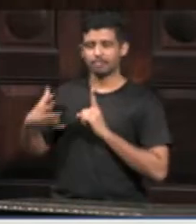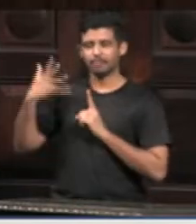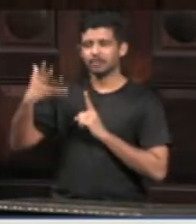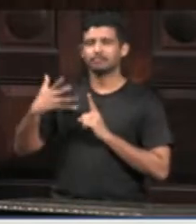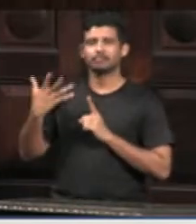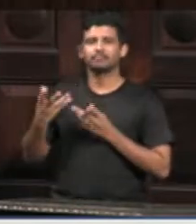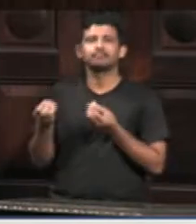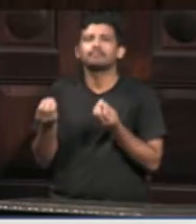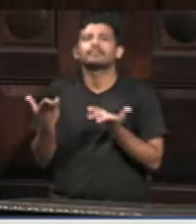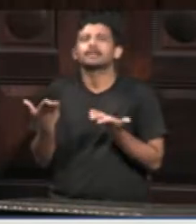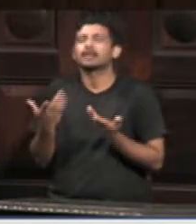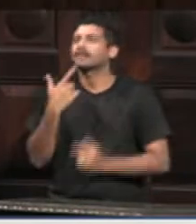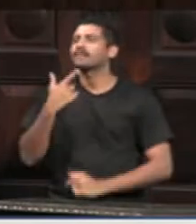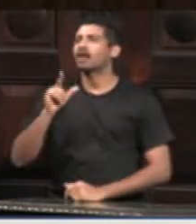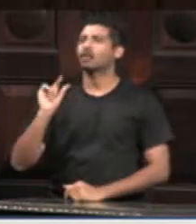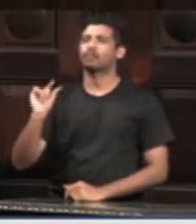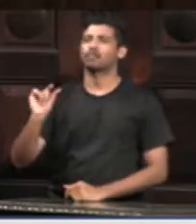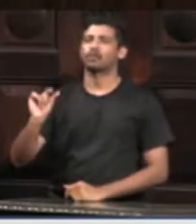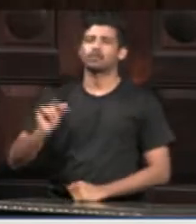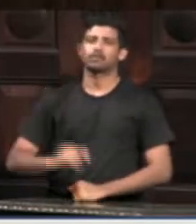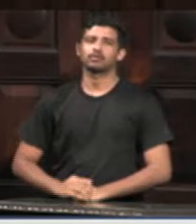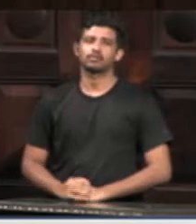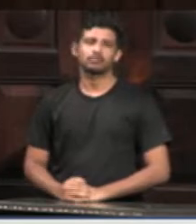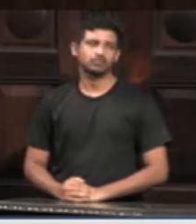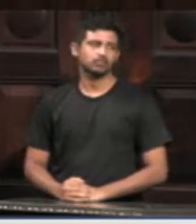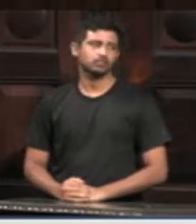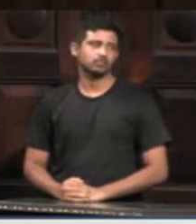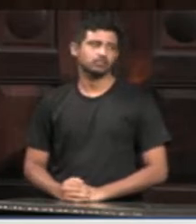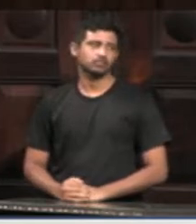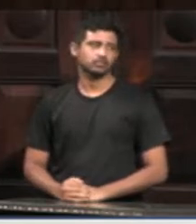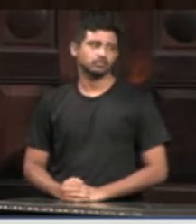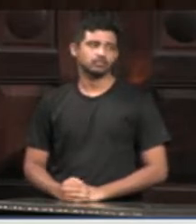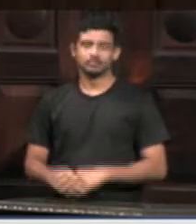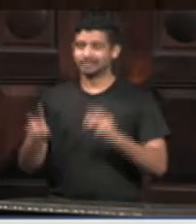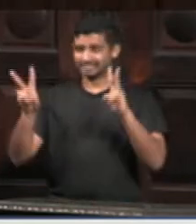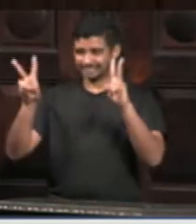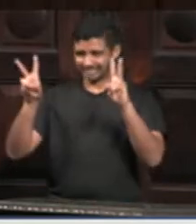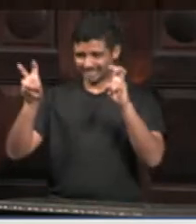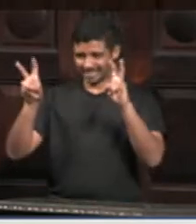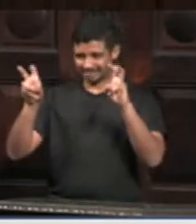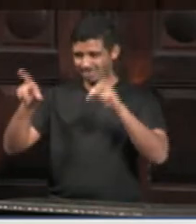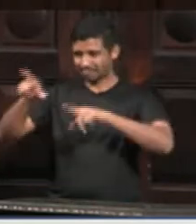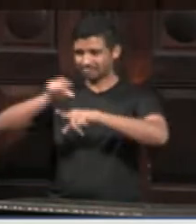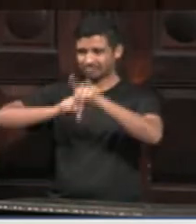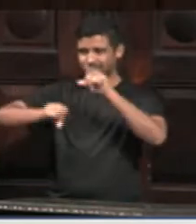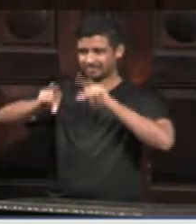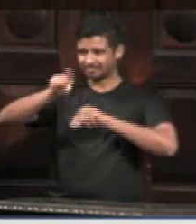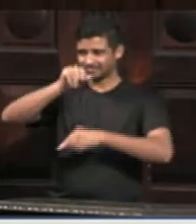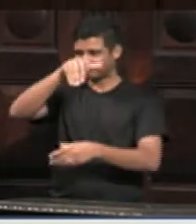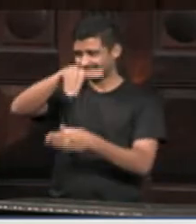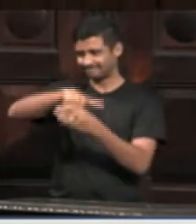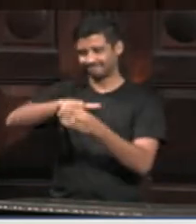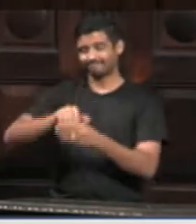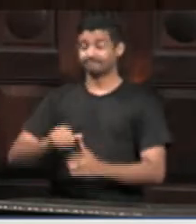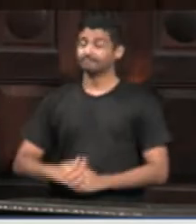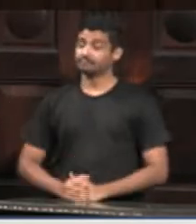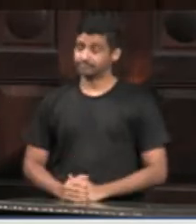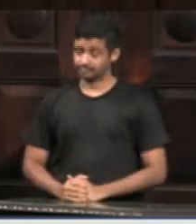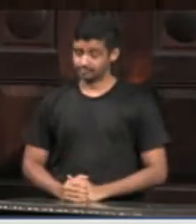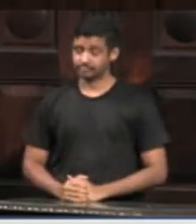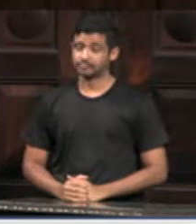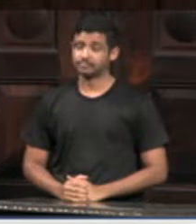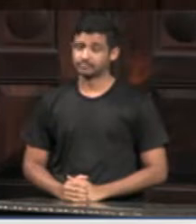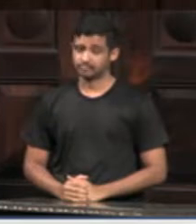para falar um pouco sobre o processo eleitoral atual, que tem